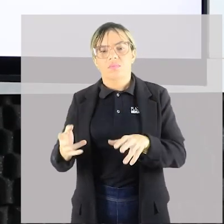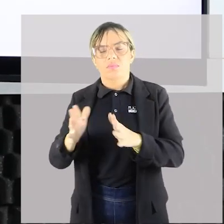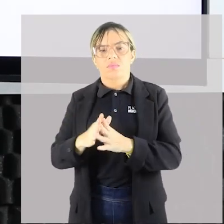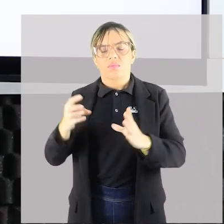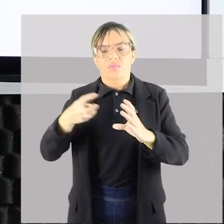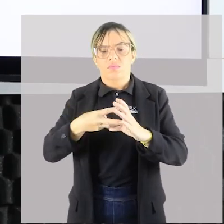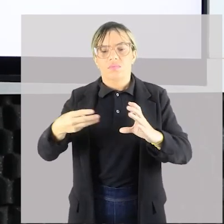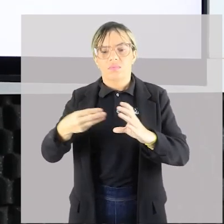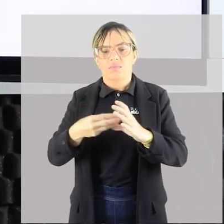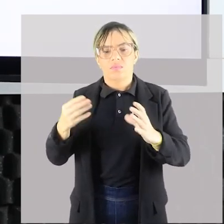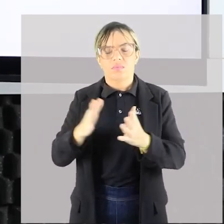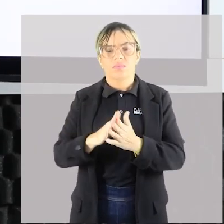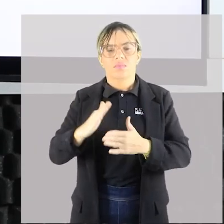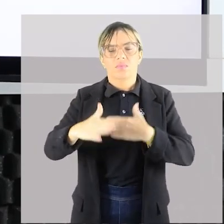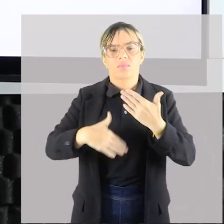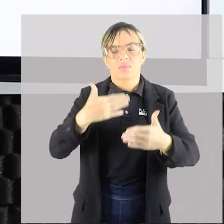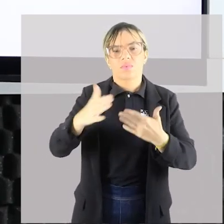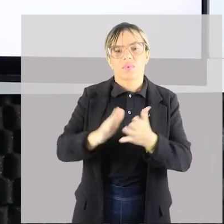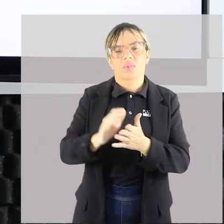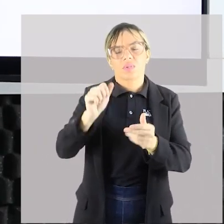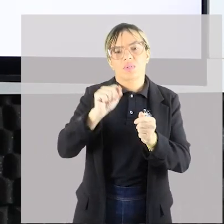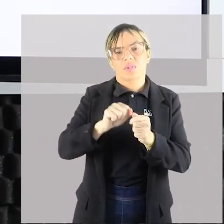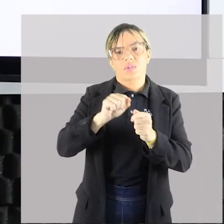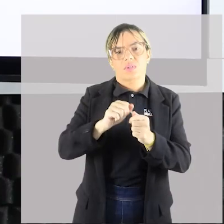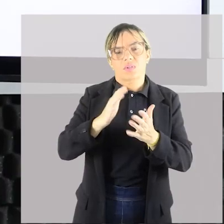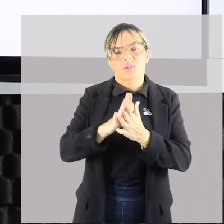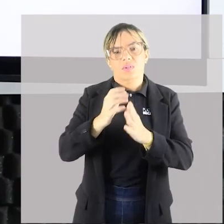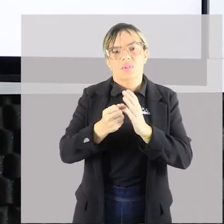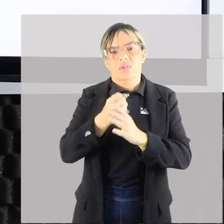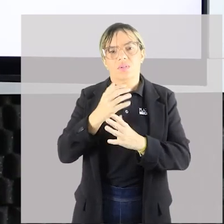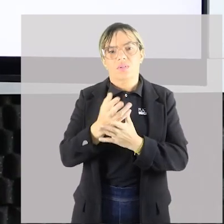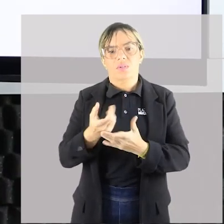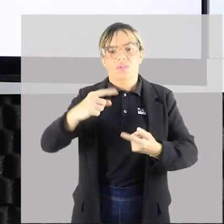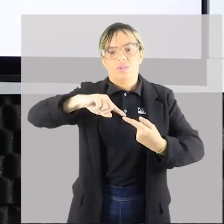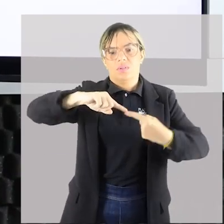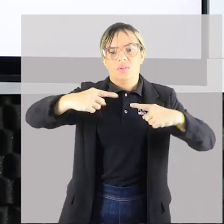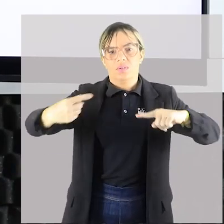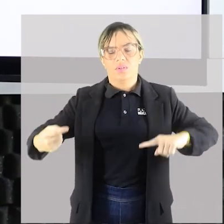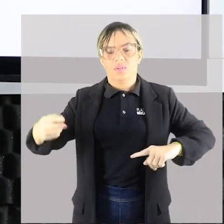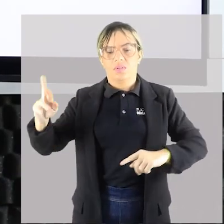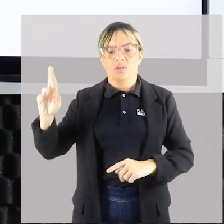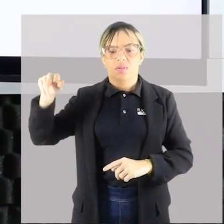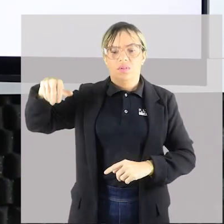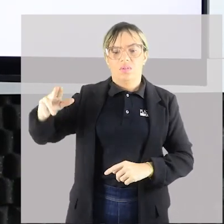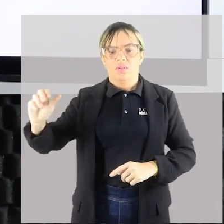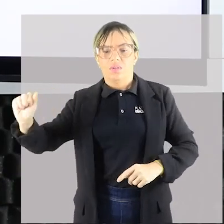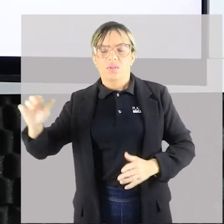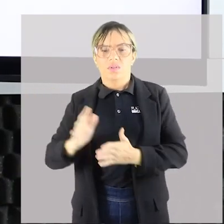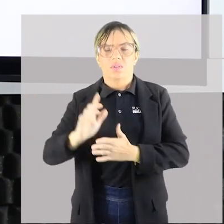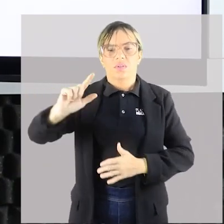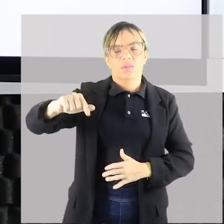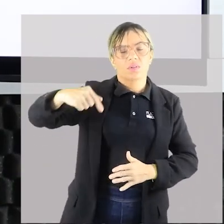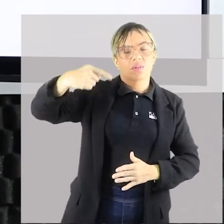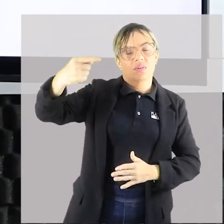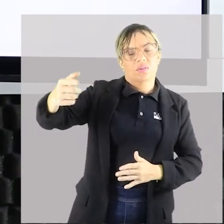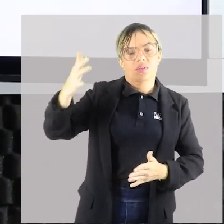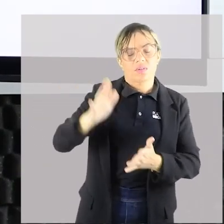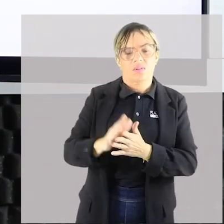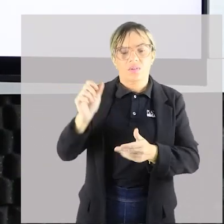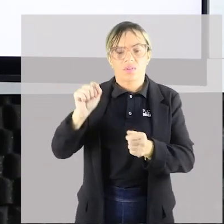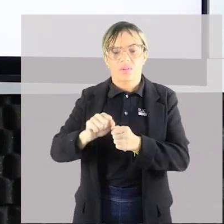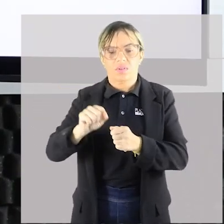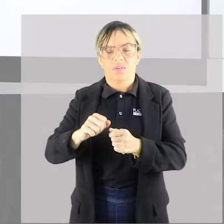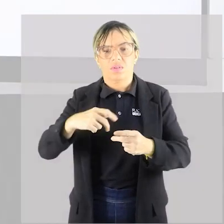um processo que ele é feito para a síntese de RNA. E depois que a gente faz RNA, a gente